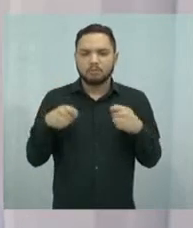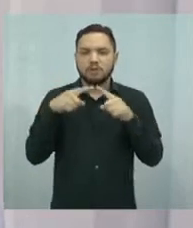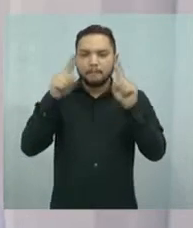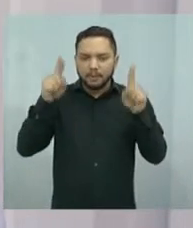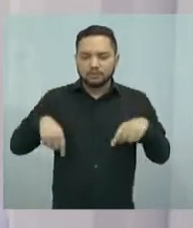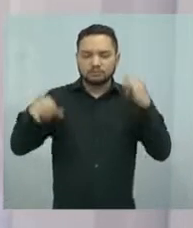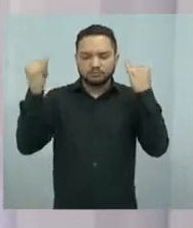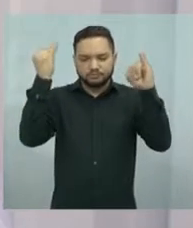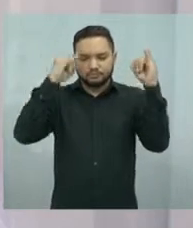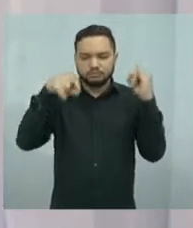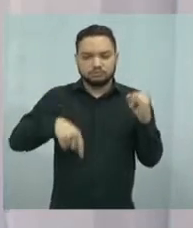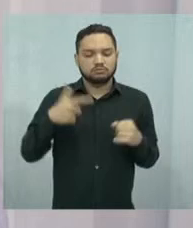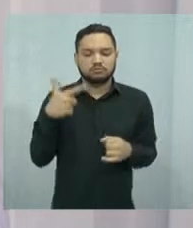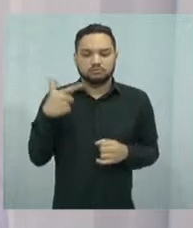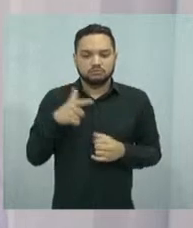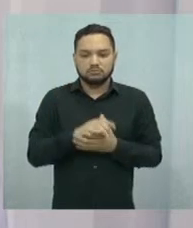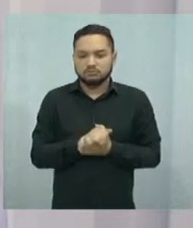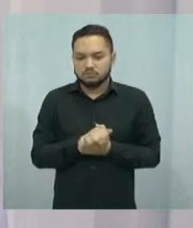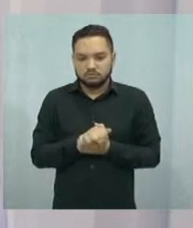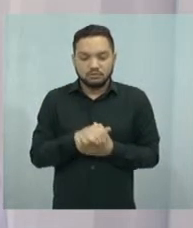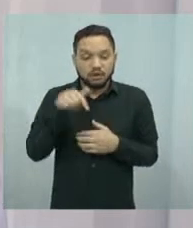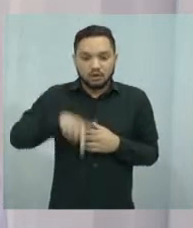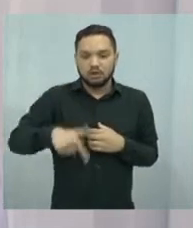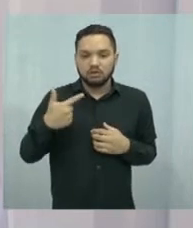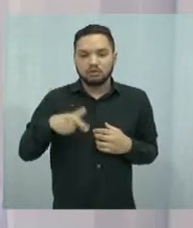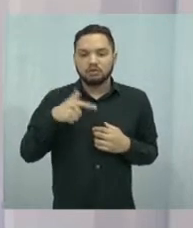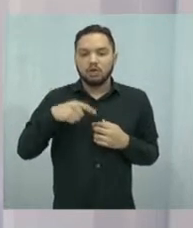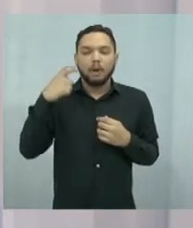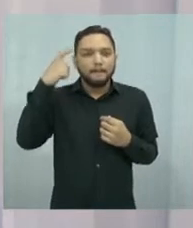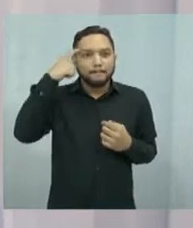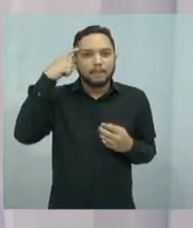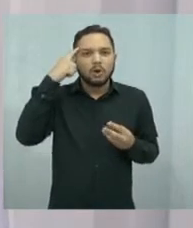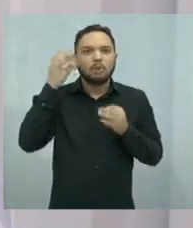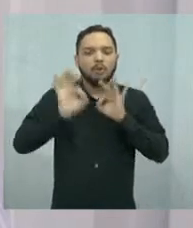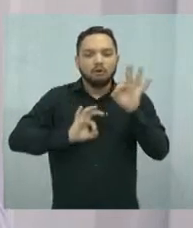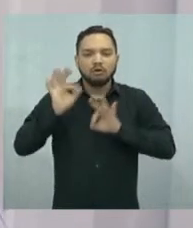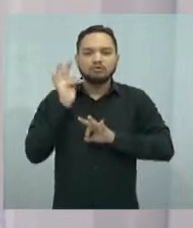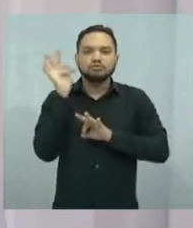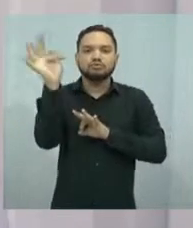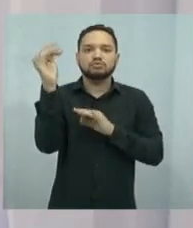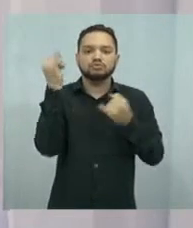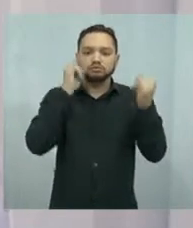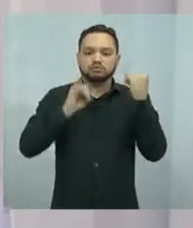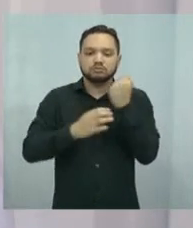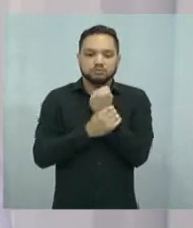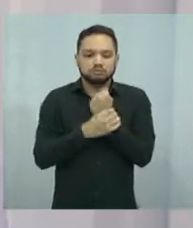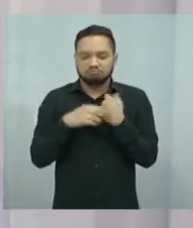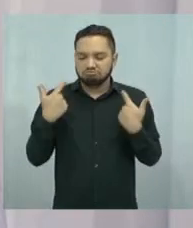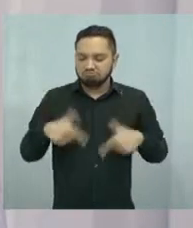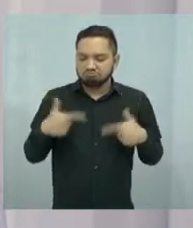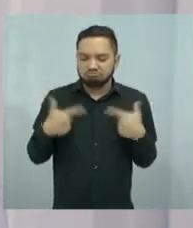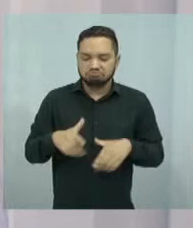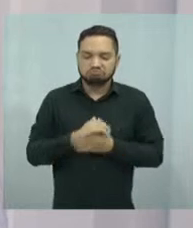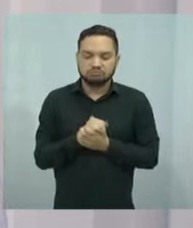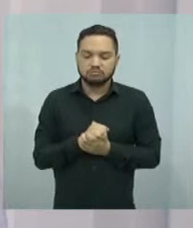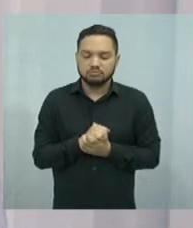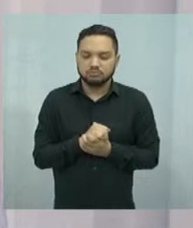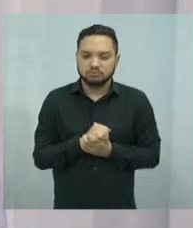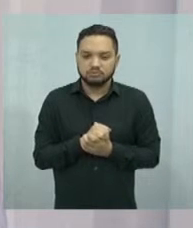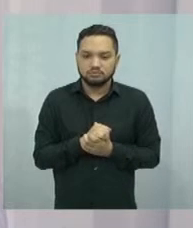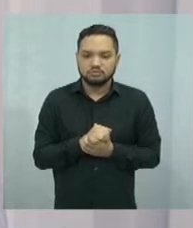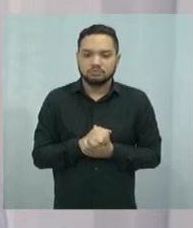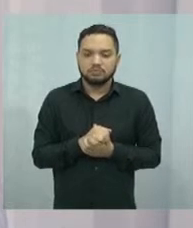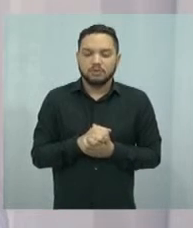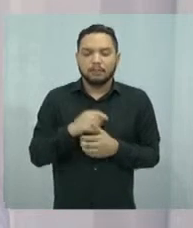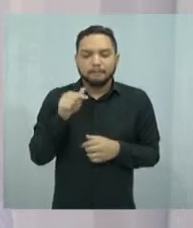da federação. Não se pensa em prevenção de desastres, não se pensa em mitigar tragédias. E o mais